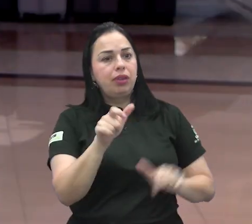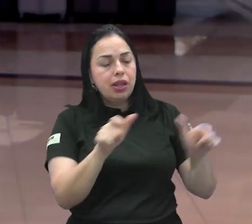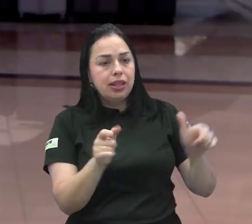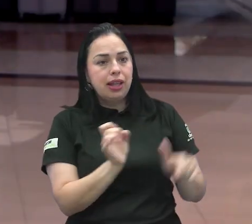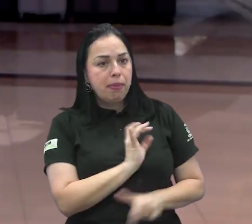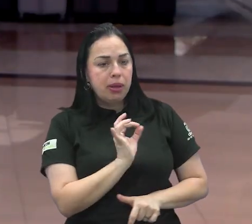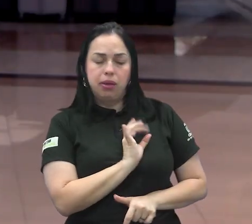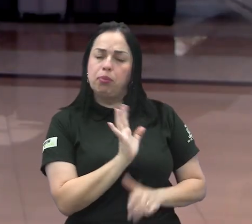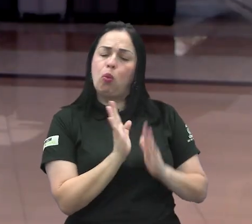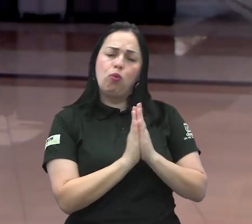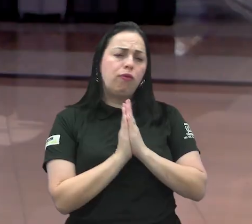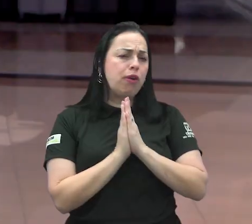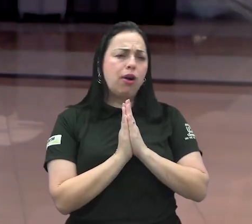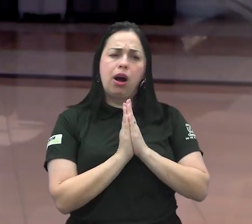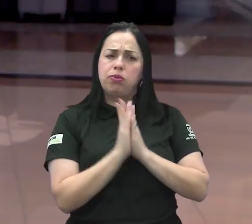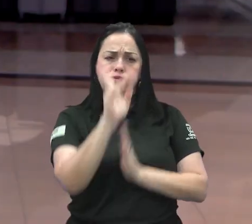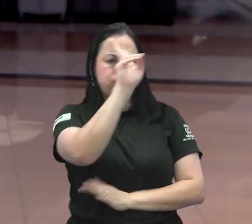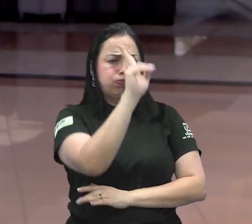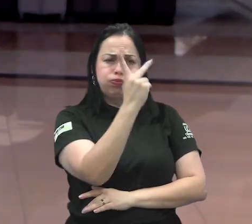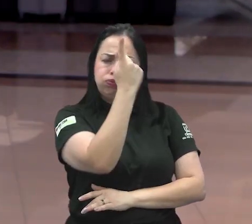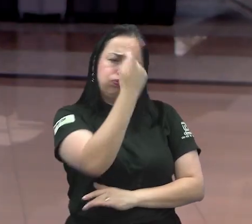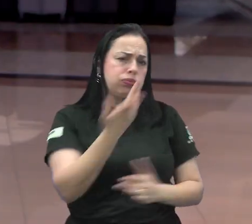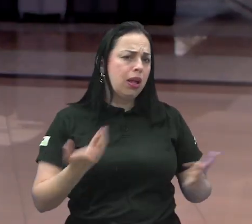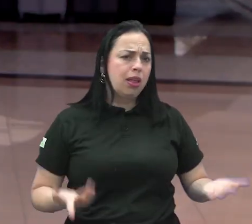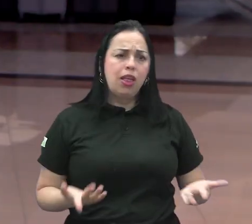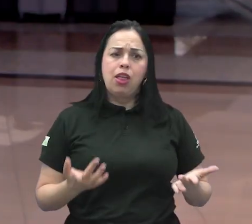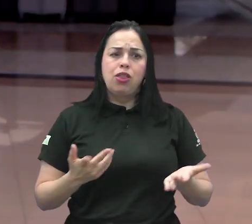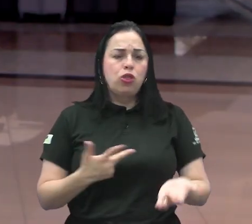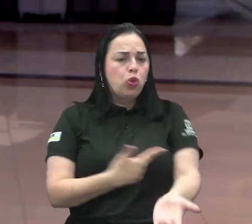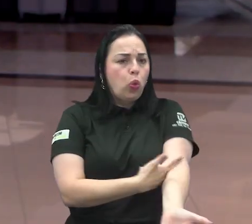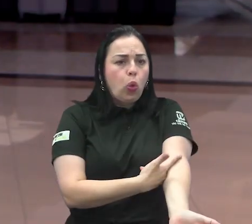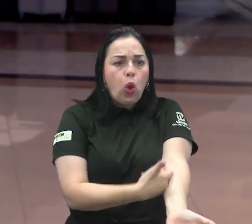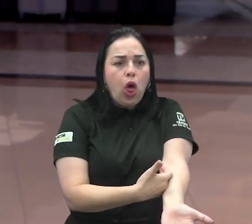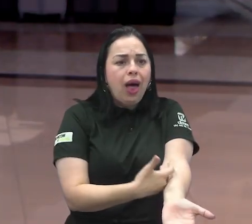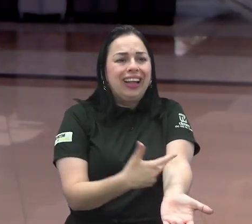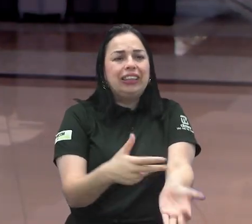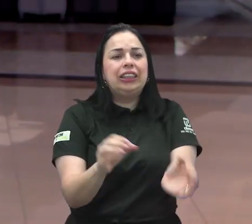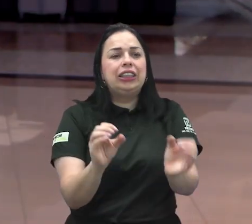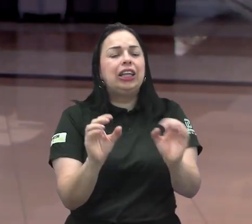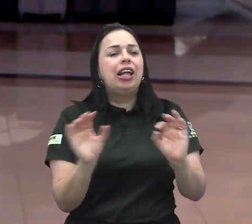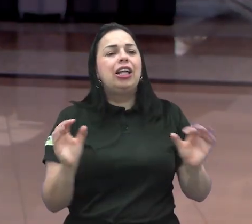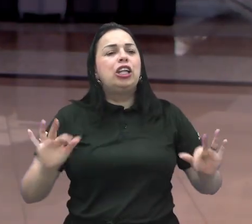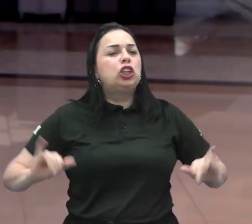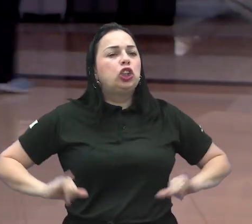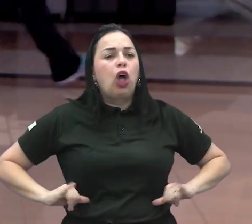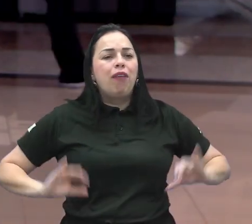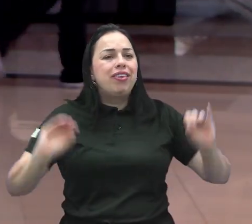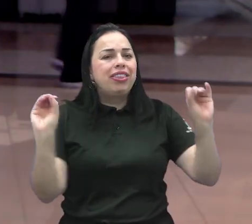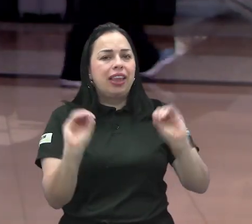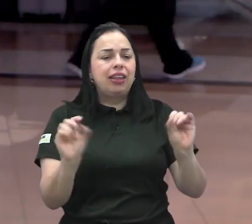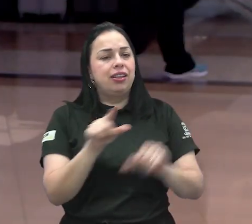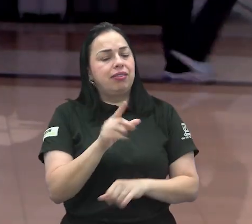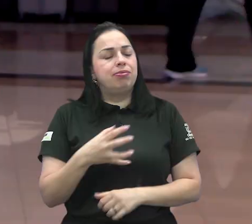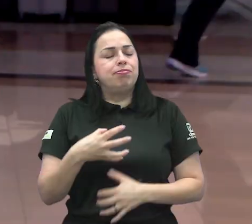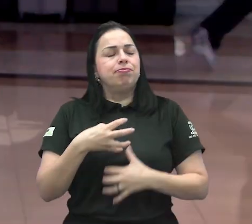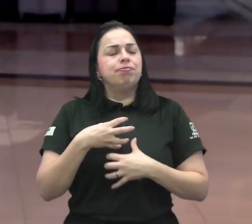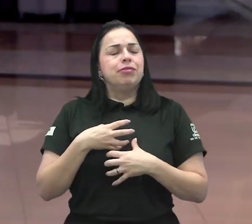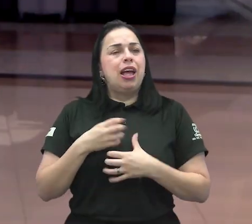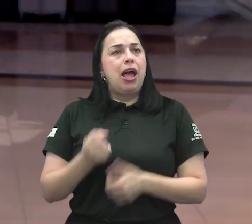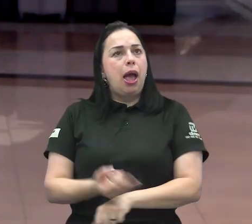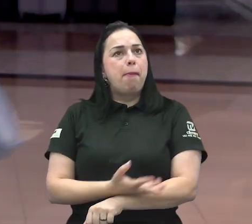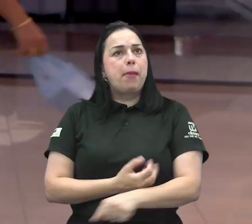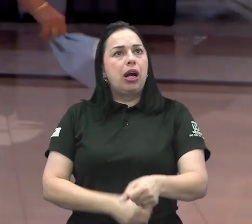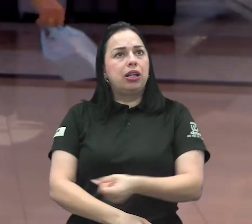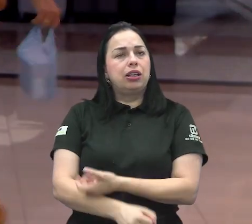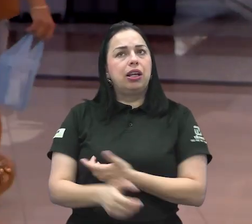As pessoas que têm medo, não tenham medo de doar o sangue, como eu falei, não dói. E vocês vão sentir a emoção lá de